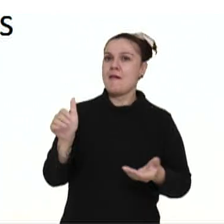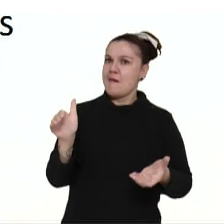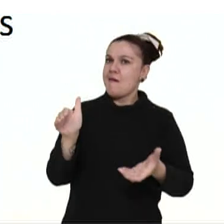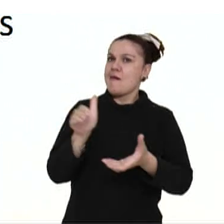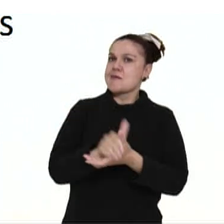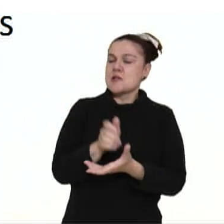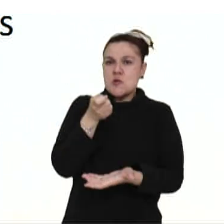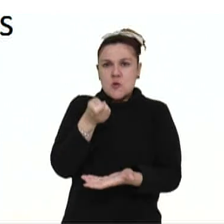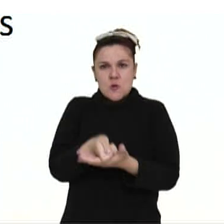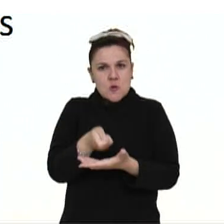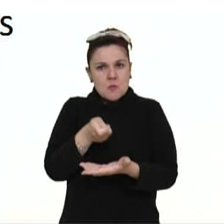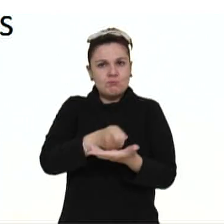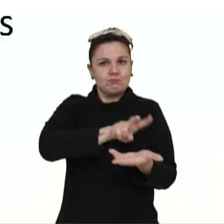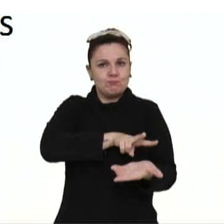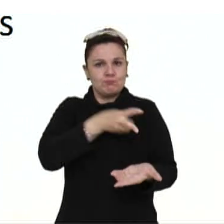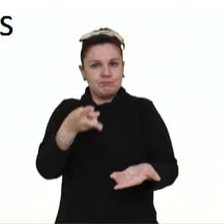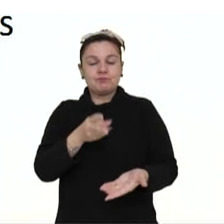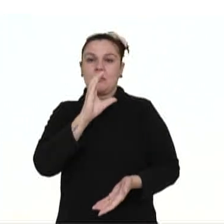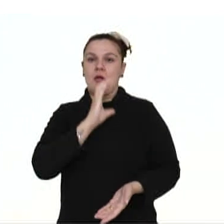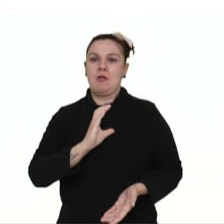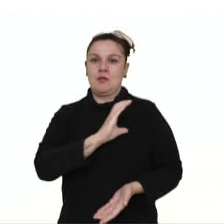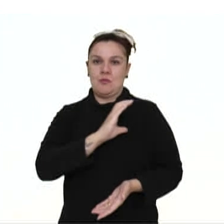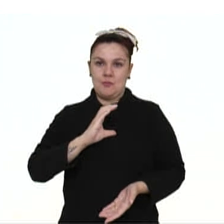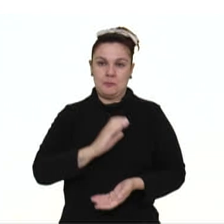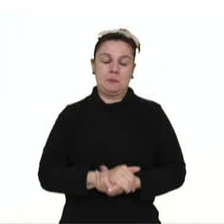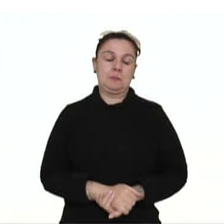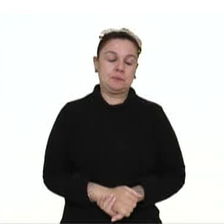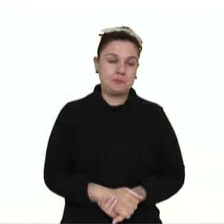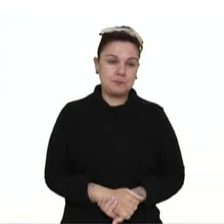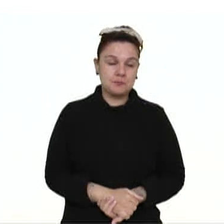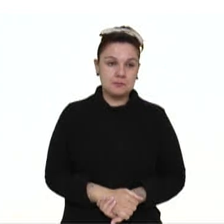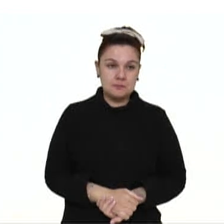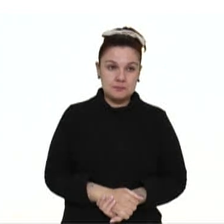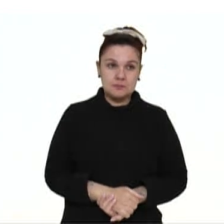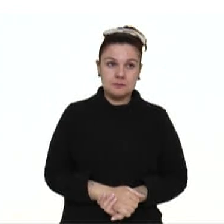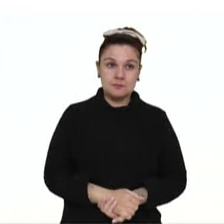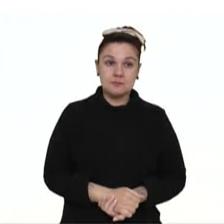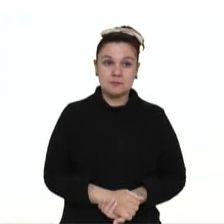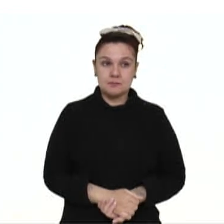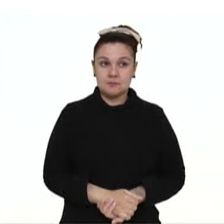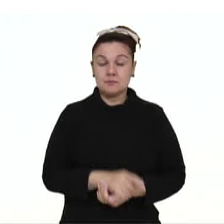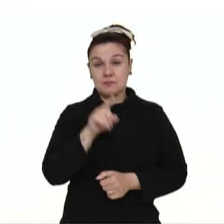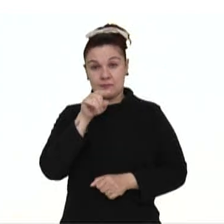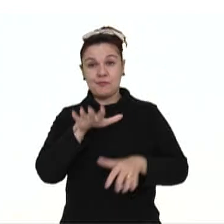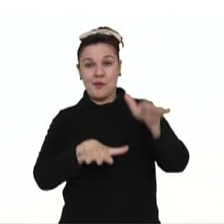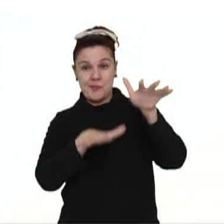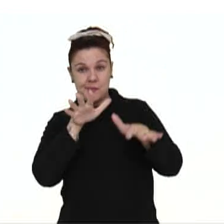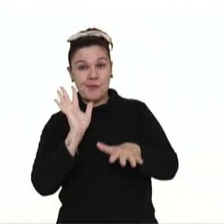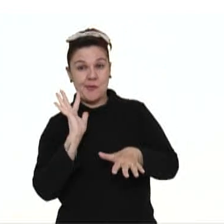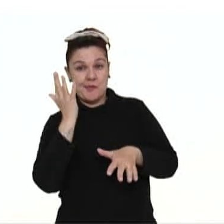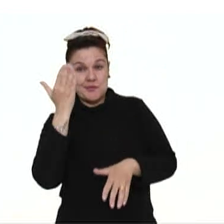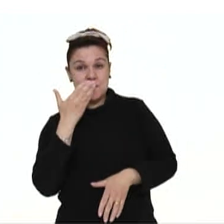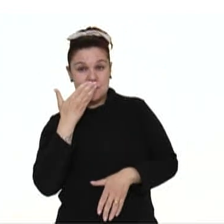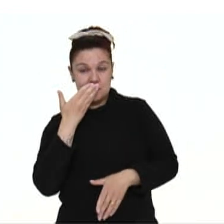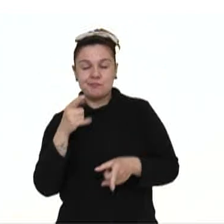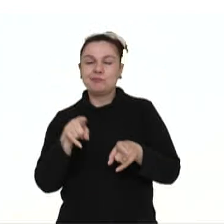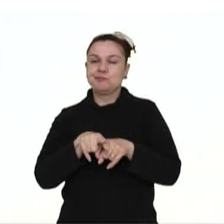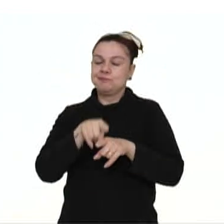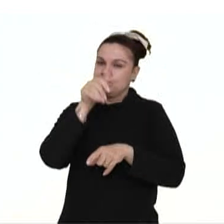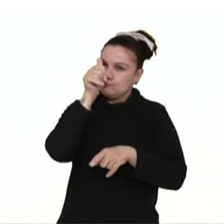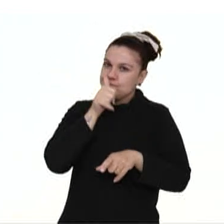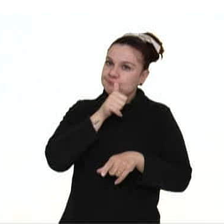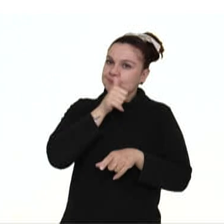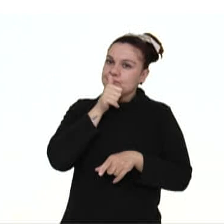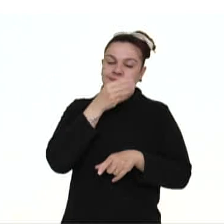casados e obrigados a se converterem ao catolicismo. Então, mais ou menos o que aconteceu com os povos indígenas também, né? Tinham